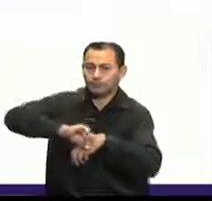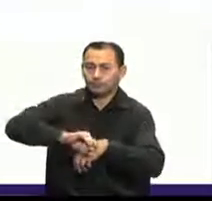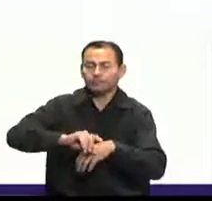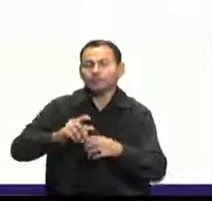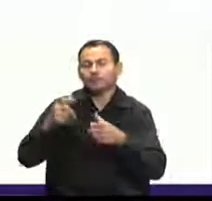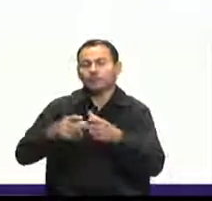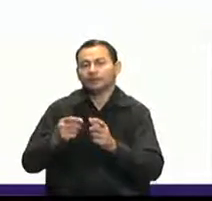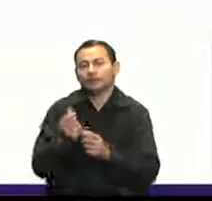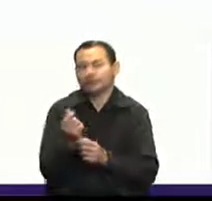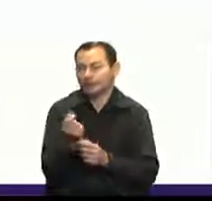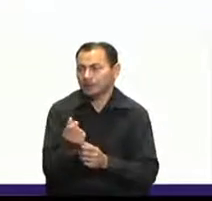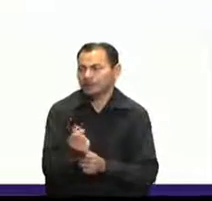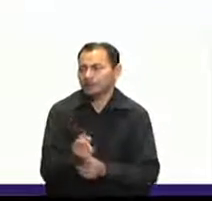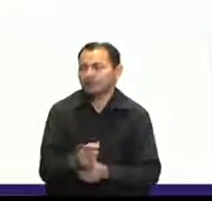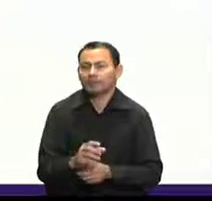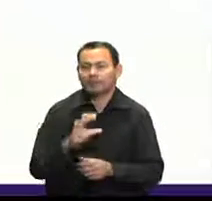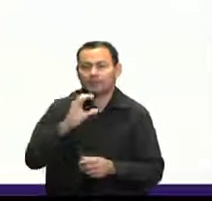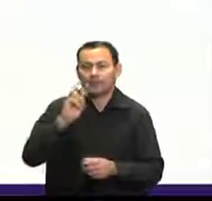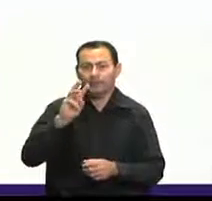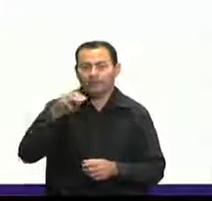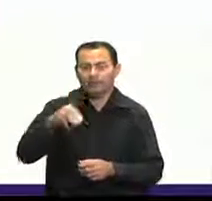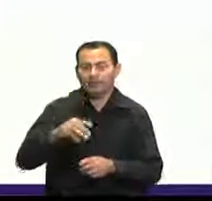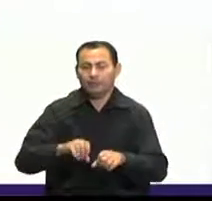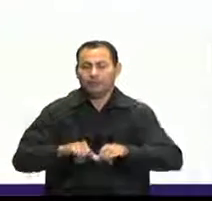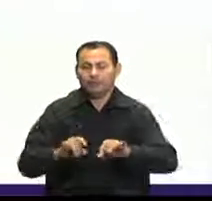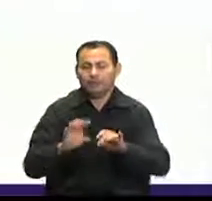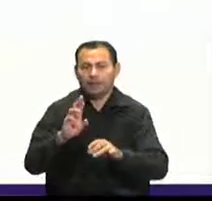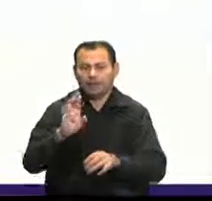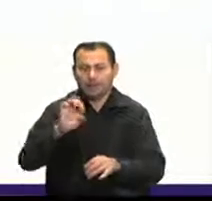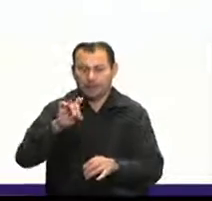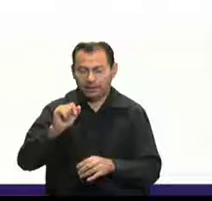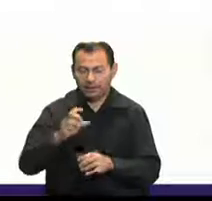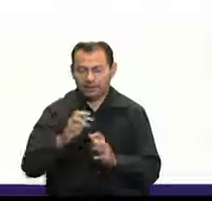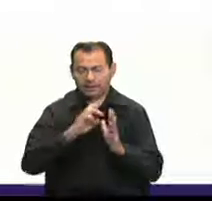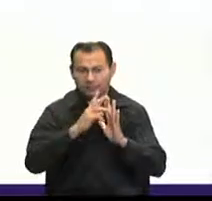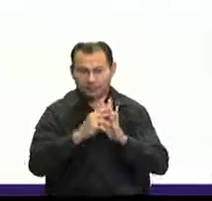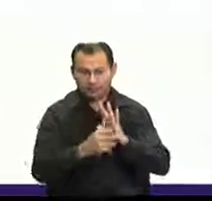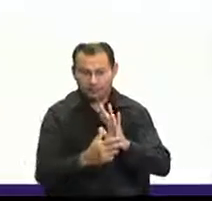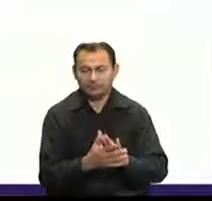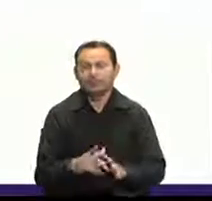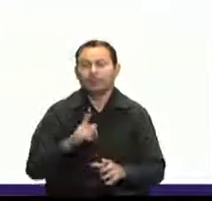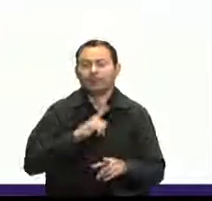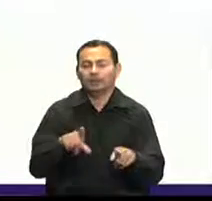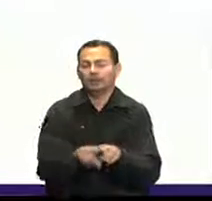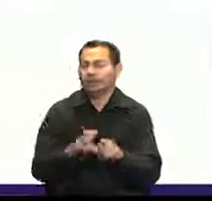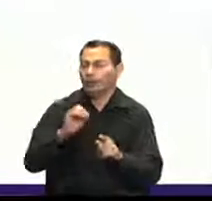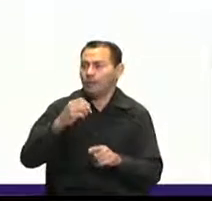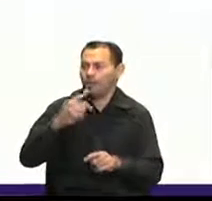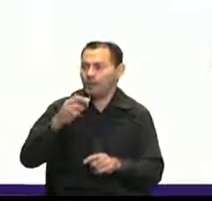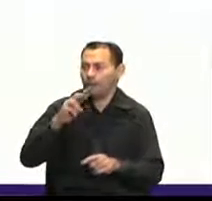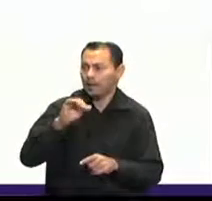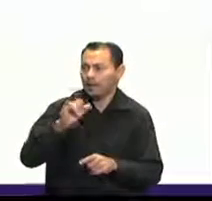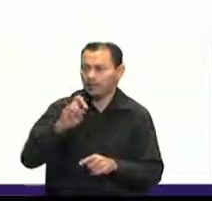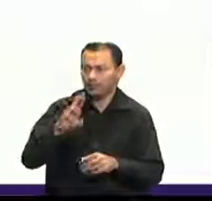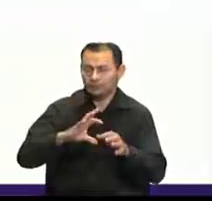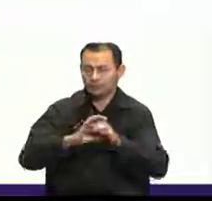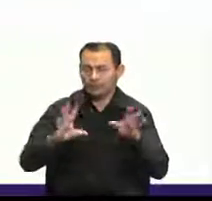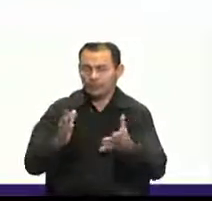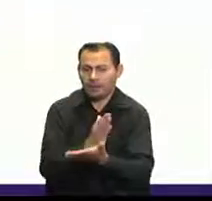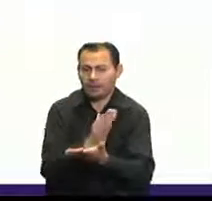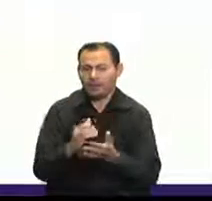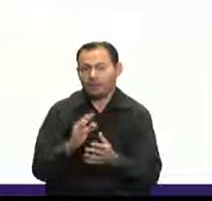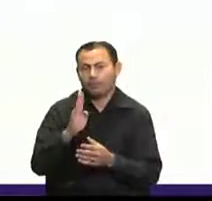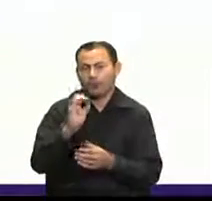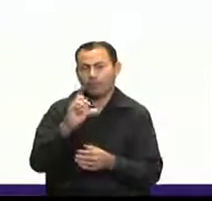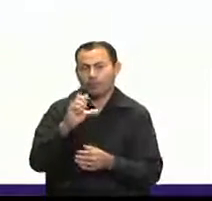pelo setor financeiro cvm mais pelo mercado de renda variável eu tenho os operadores quero destacar alguns